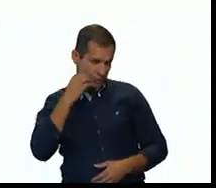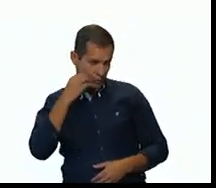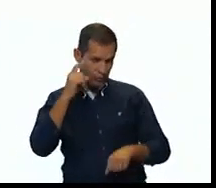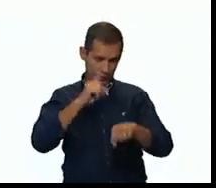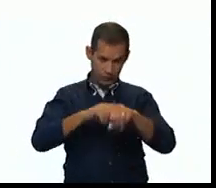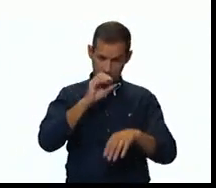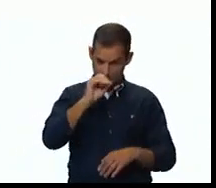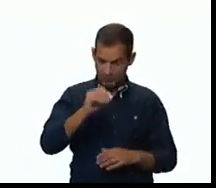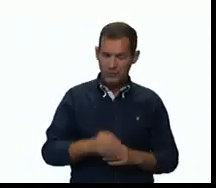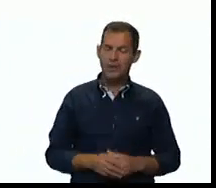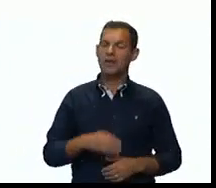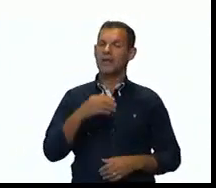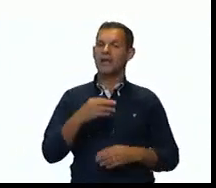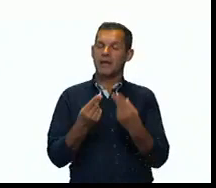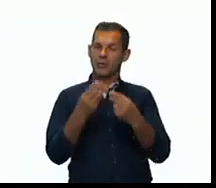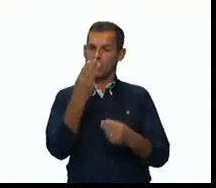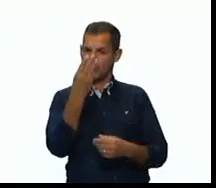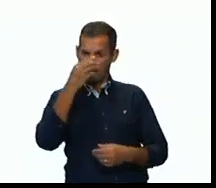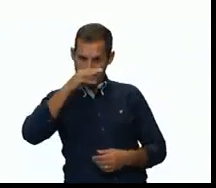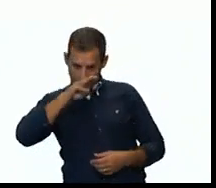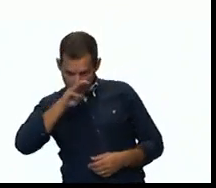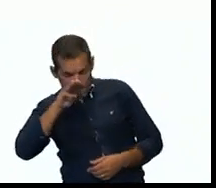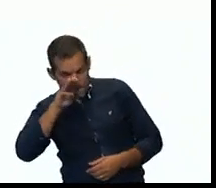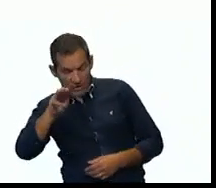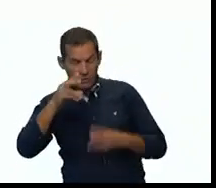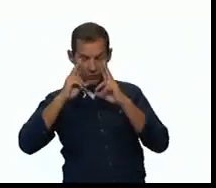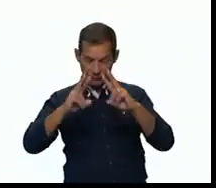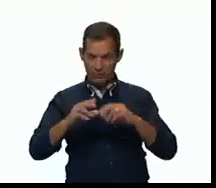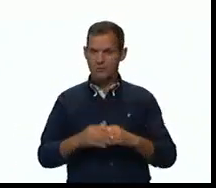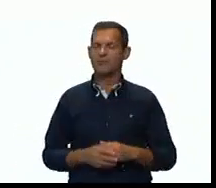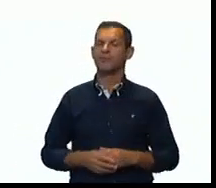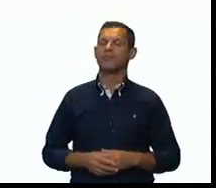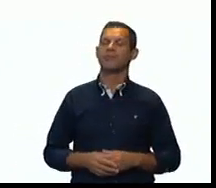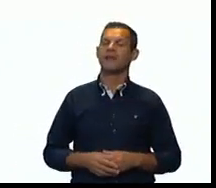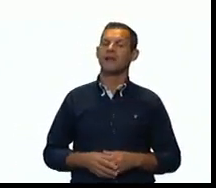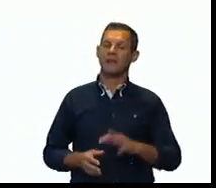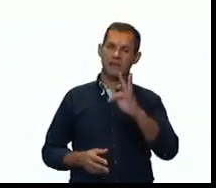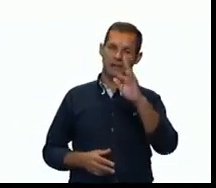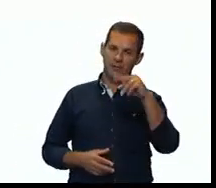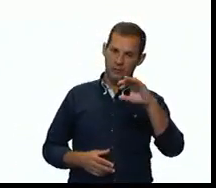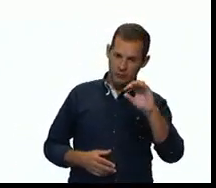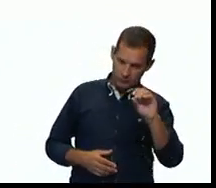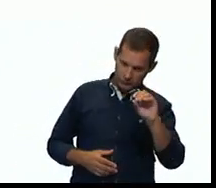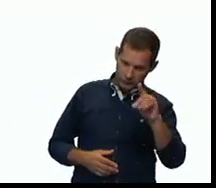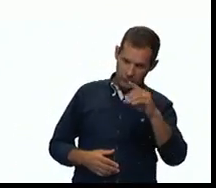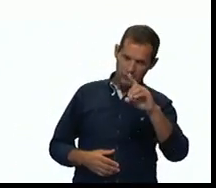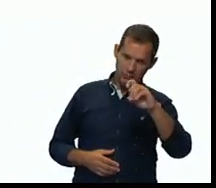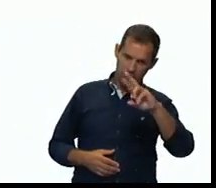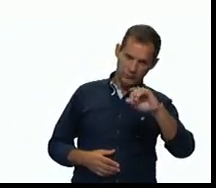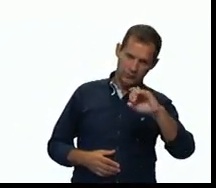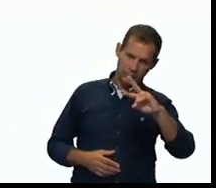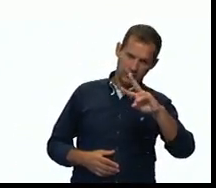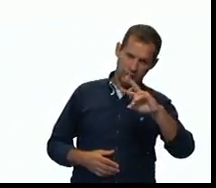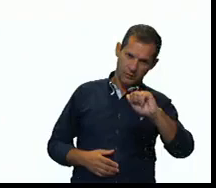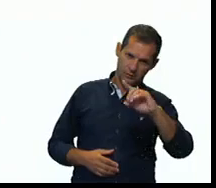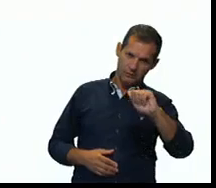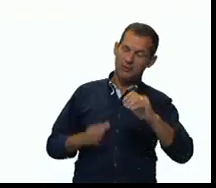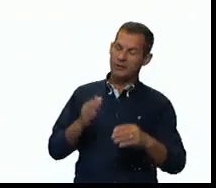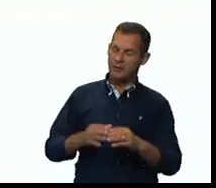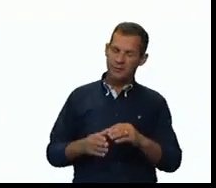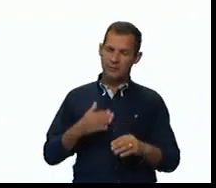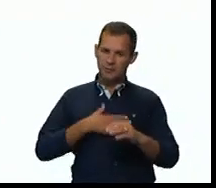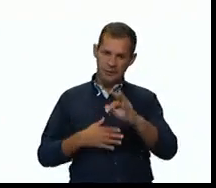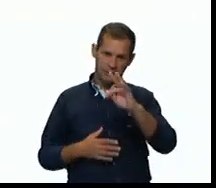tempo zero é igual a 3 milhões. Observe que aqui é a função derivada. Aqui já é a minha